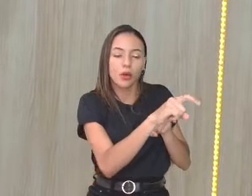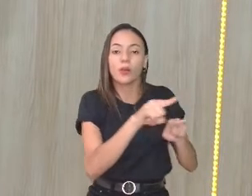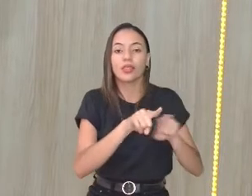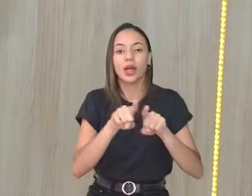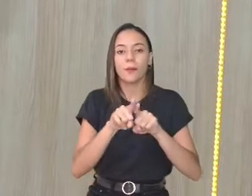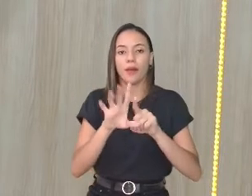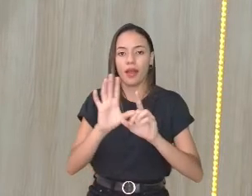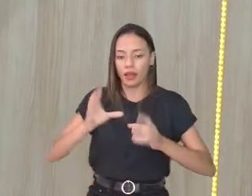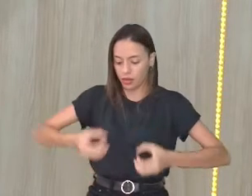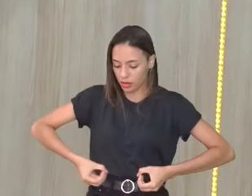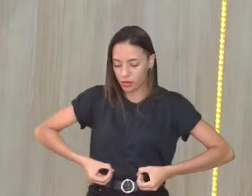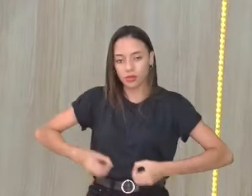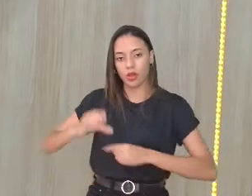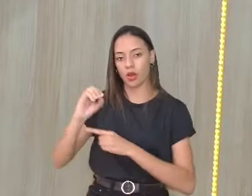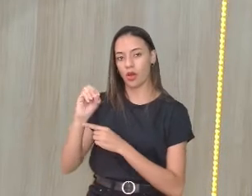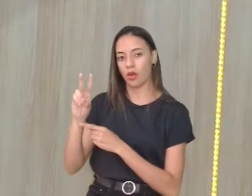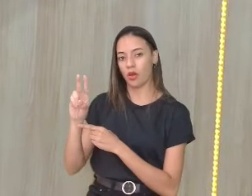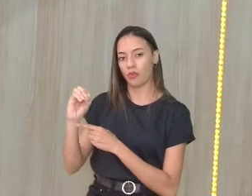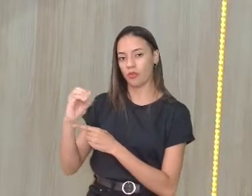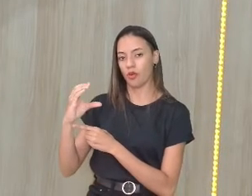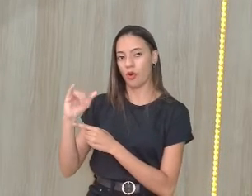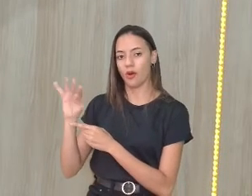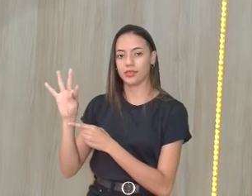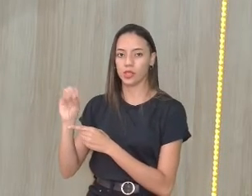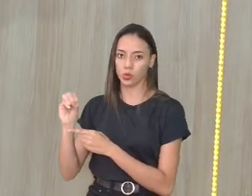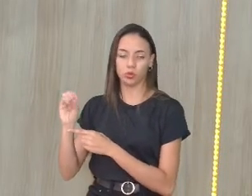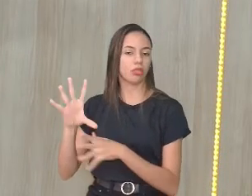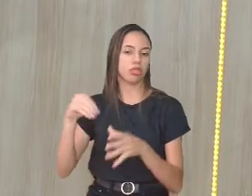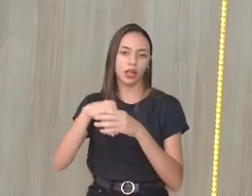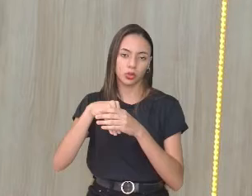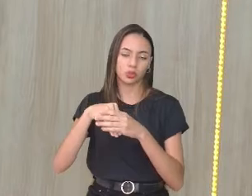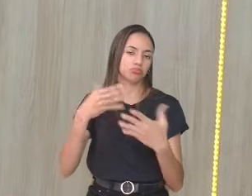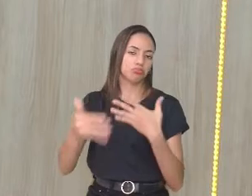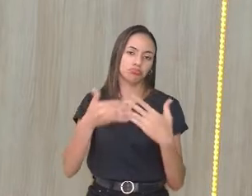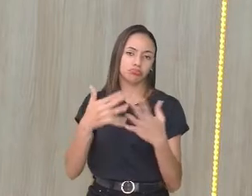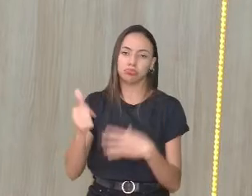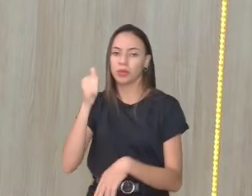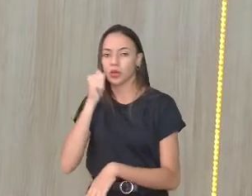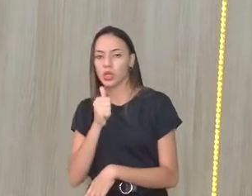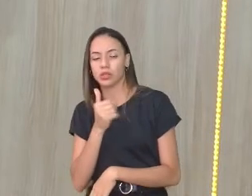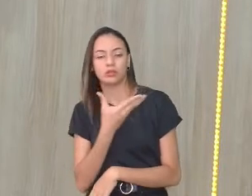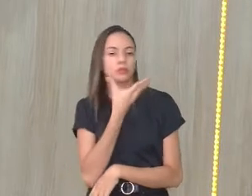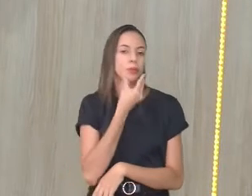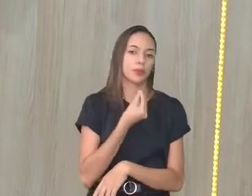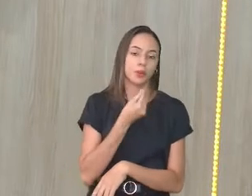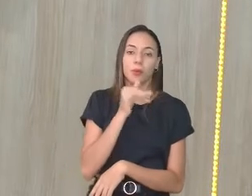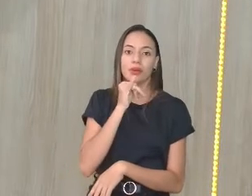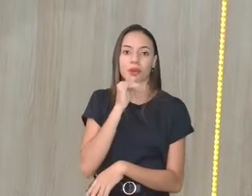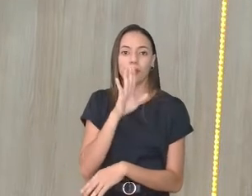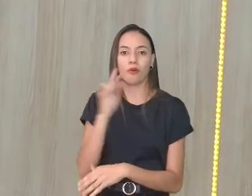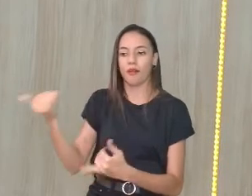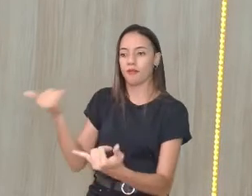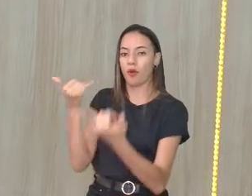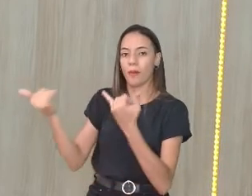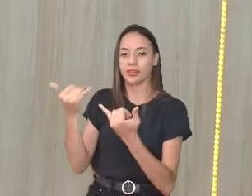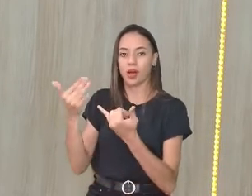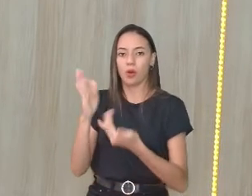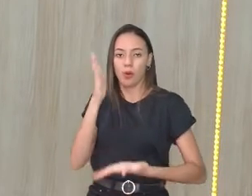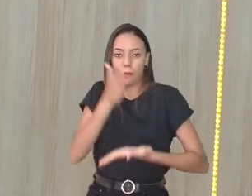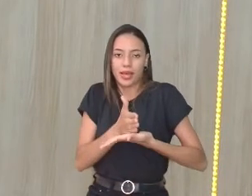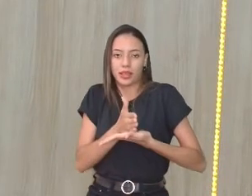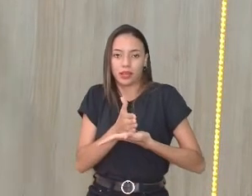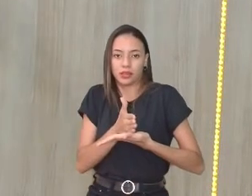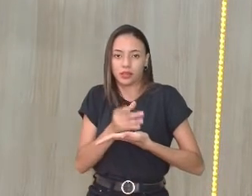Então, está dentro de cada gameta, seja ele masculino ou feminino. Então, se essa informação está metade, metade, quando elas se